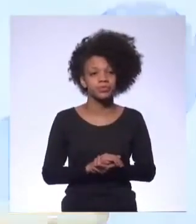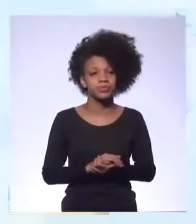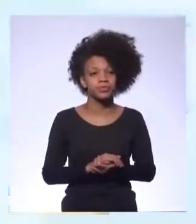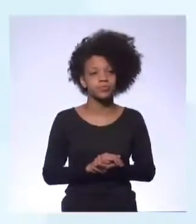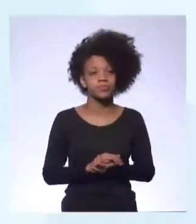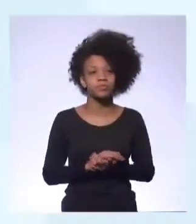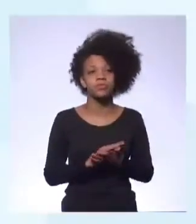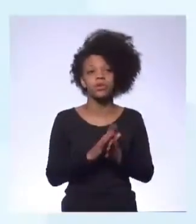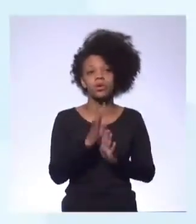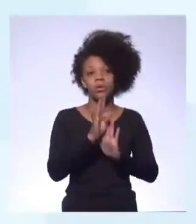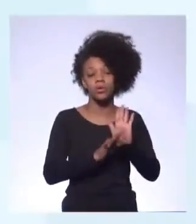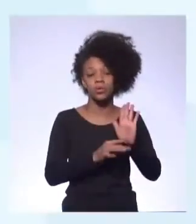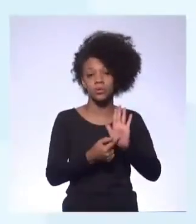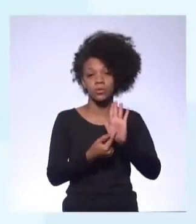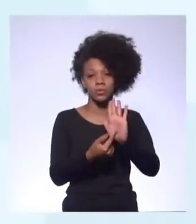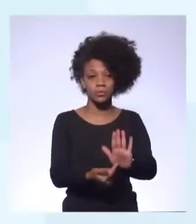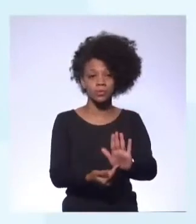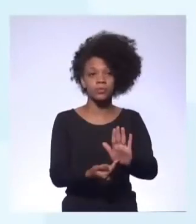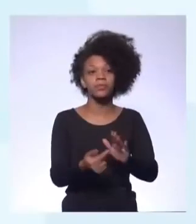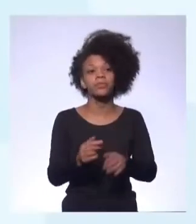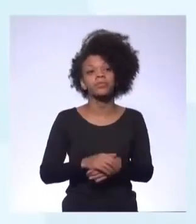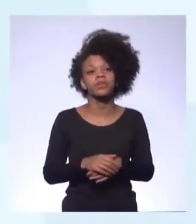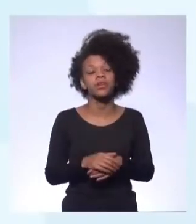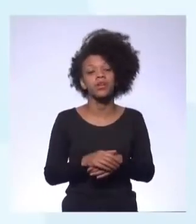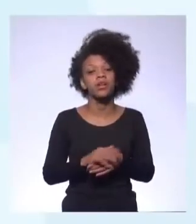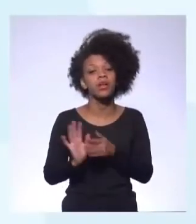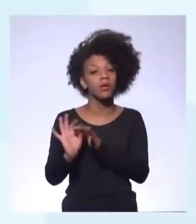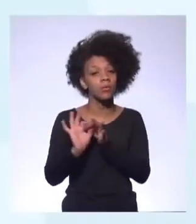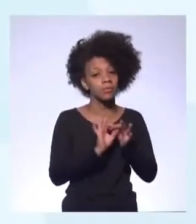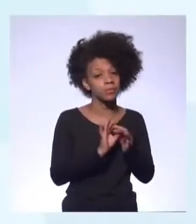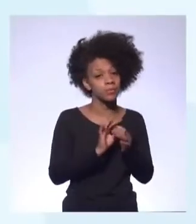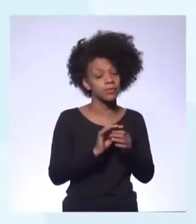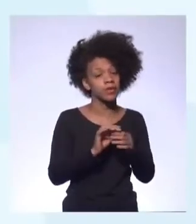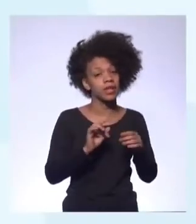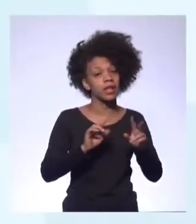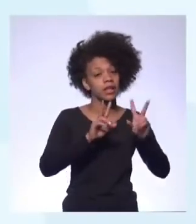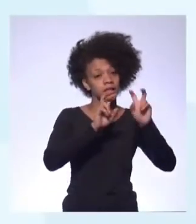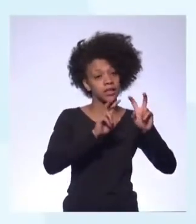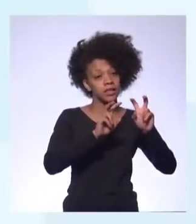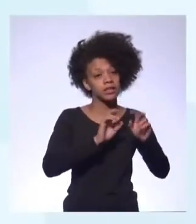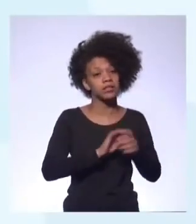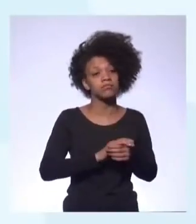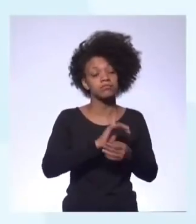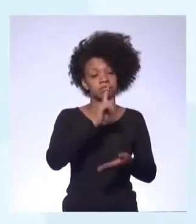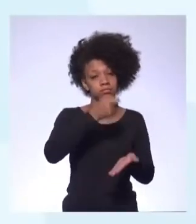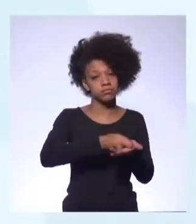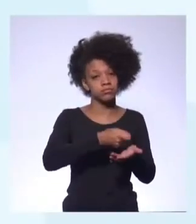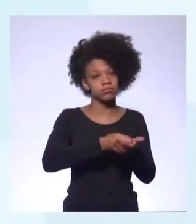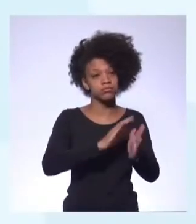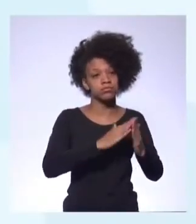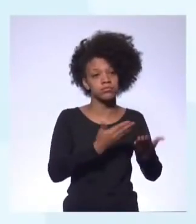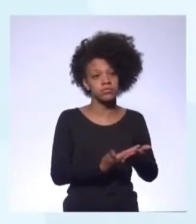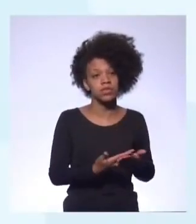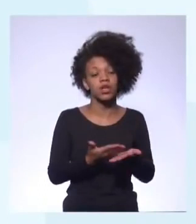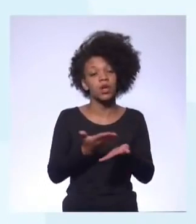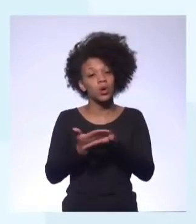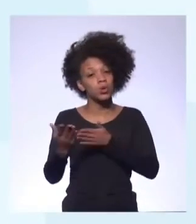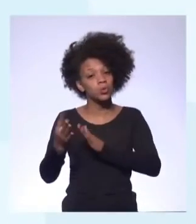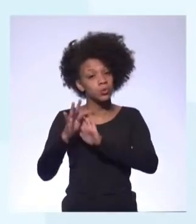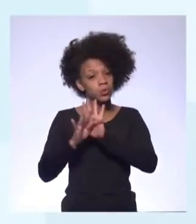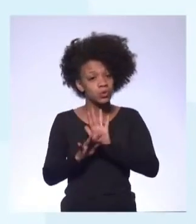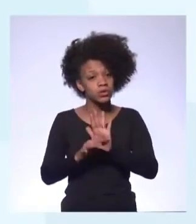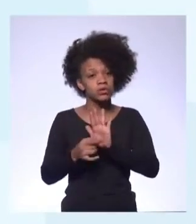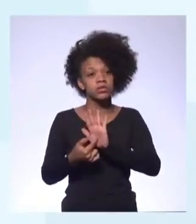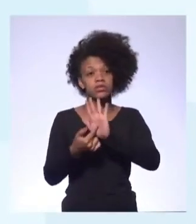O fragmento textual 1 está composto por título. Regimento escolar, introdução, texto que inicia o documento,